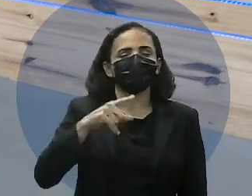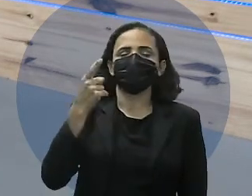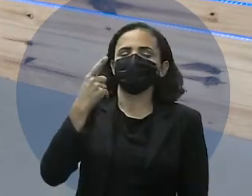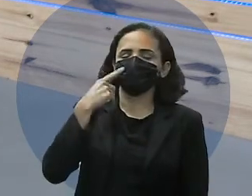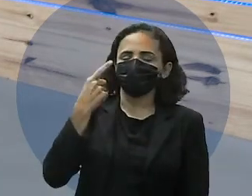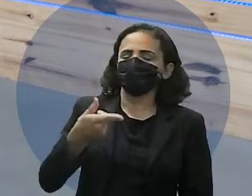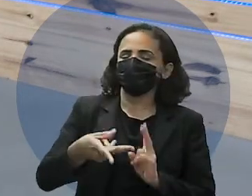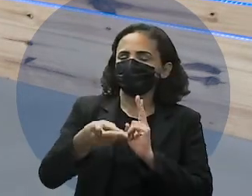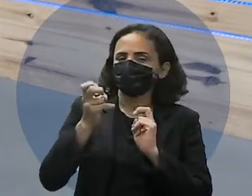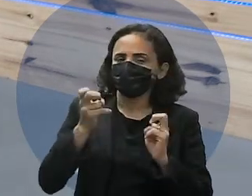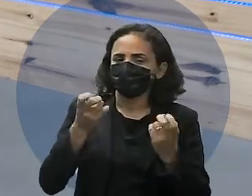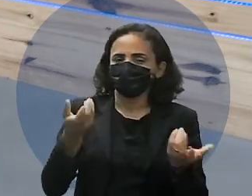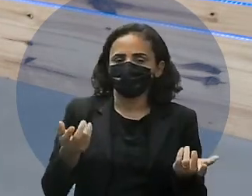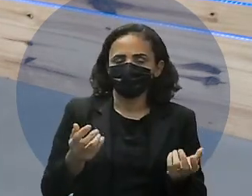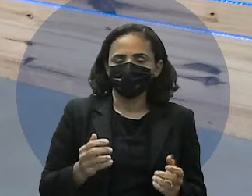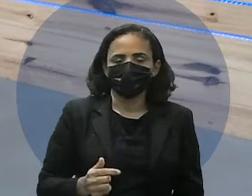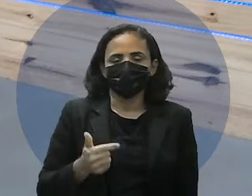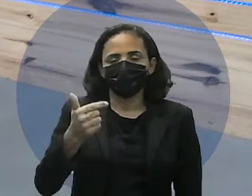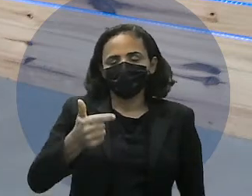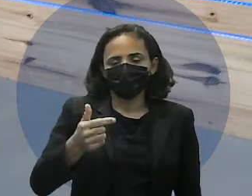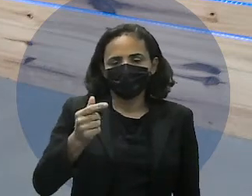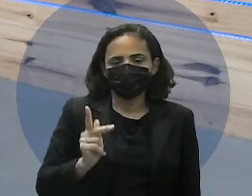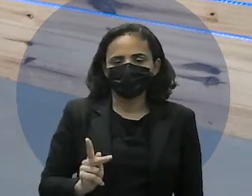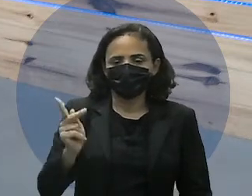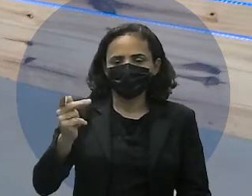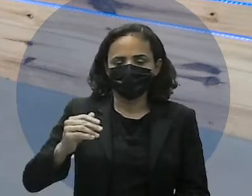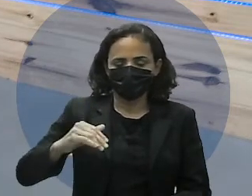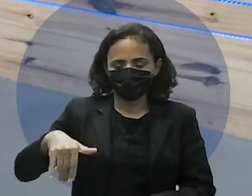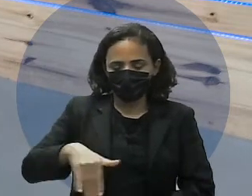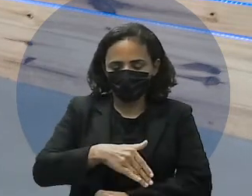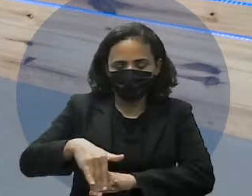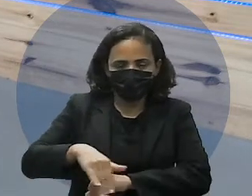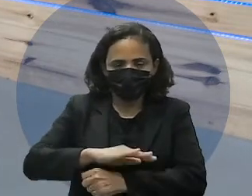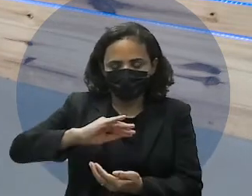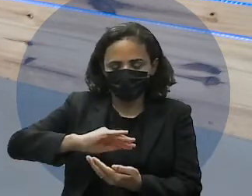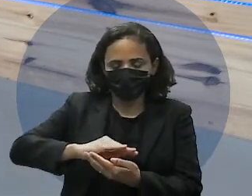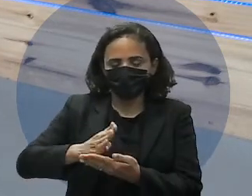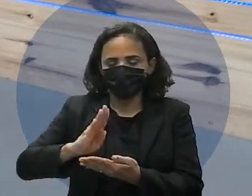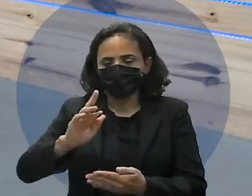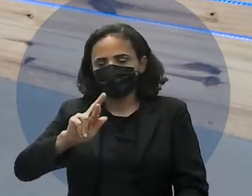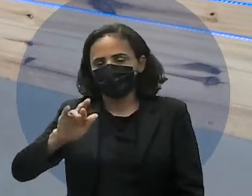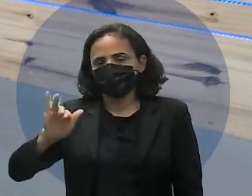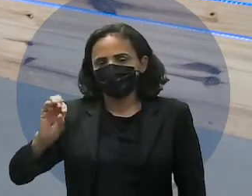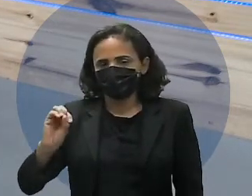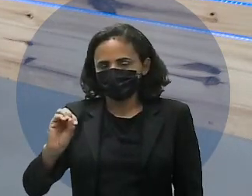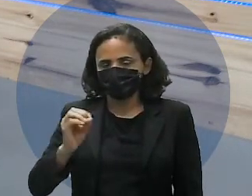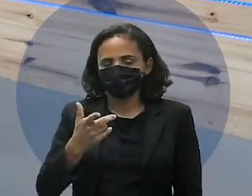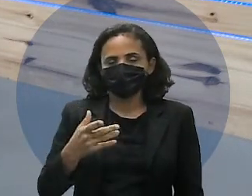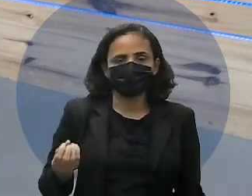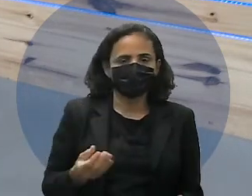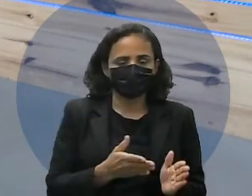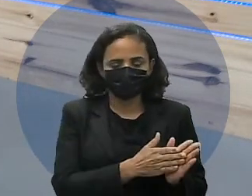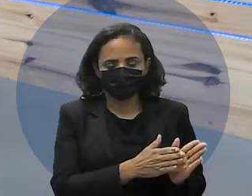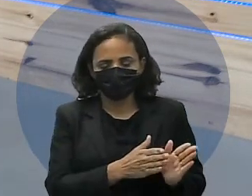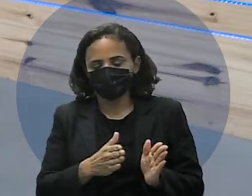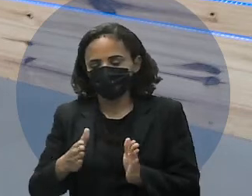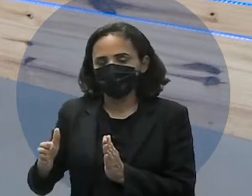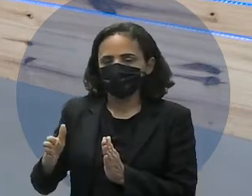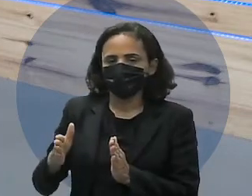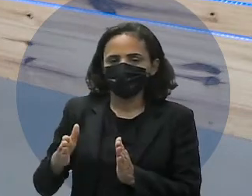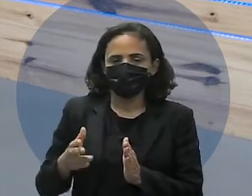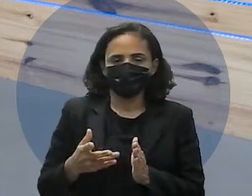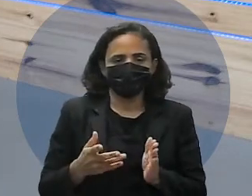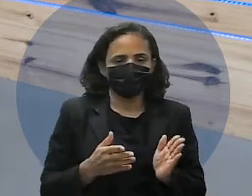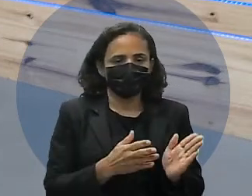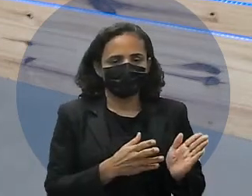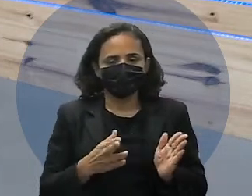2 quilômetros, estrada de barro. E os outros 8 quilômetros de estrada ou